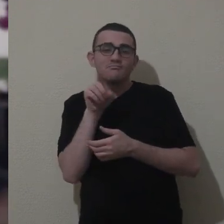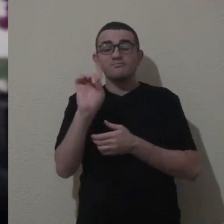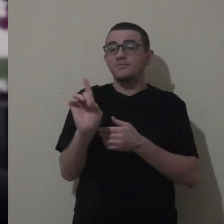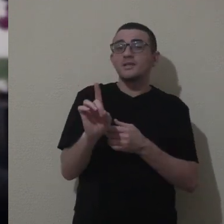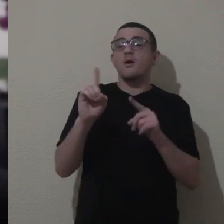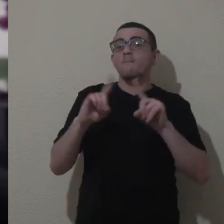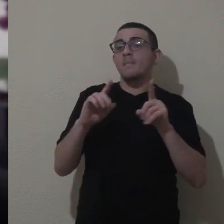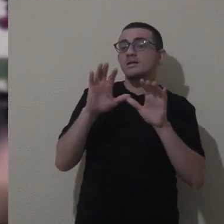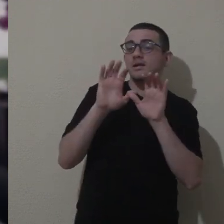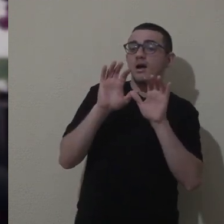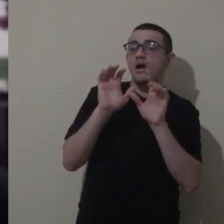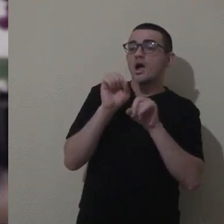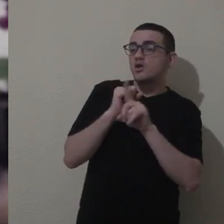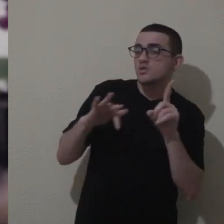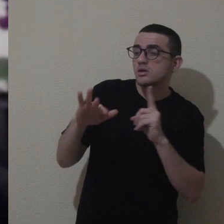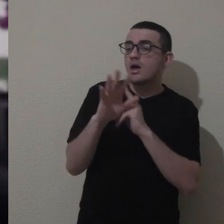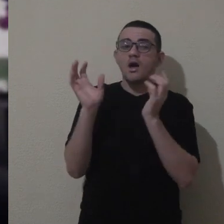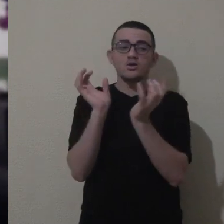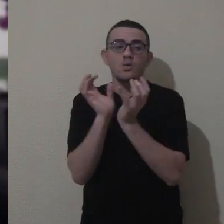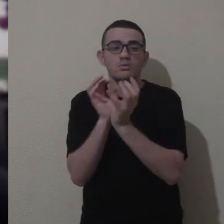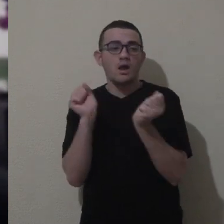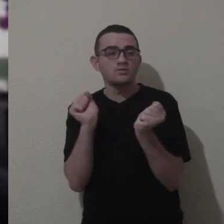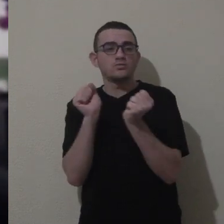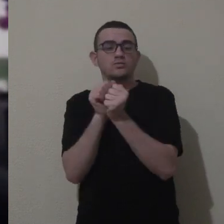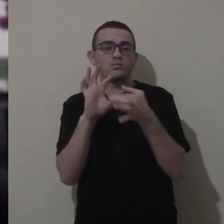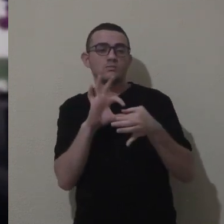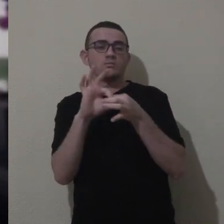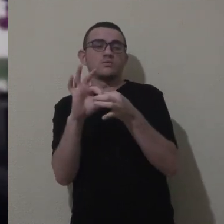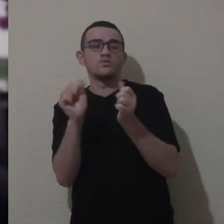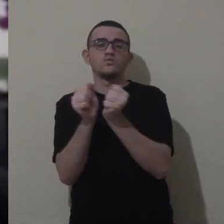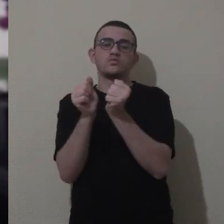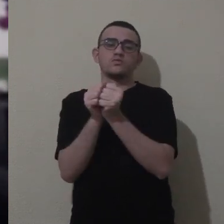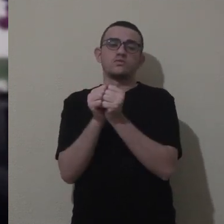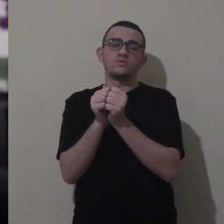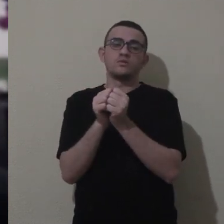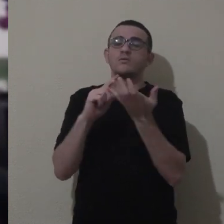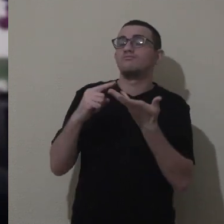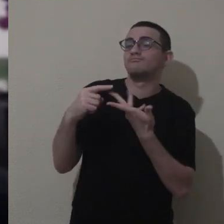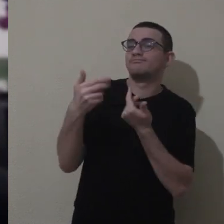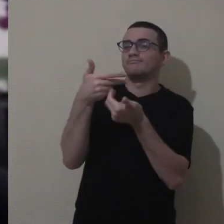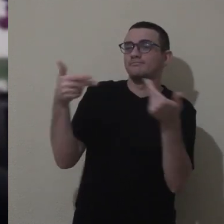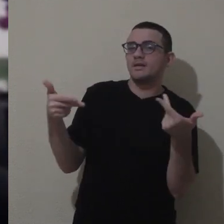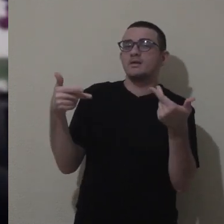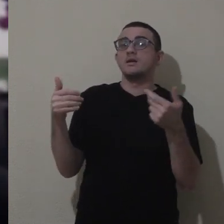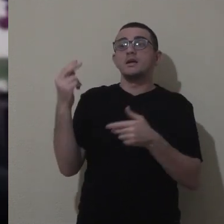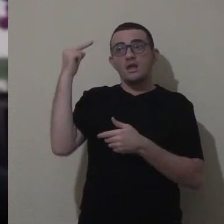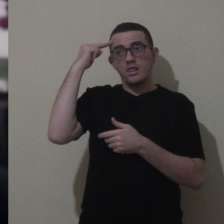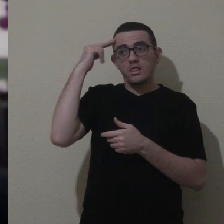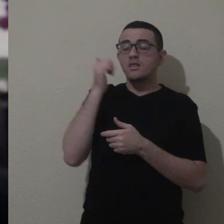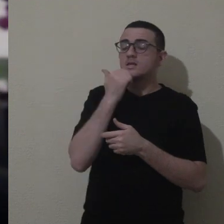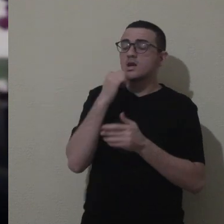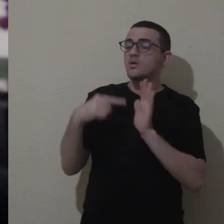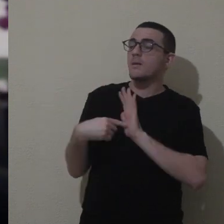é só ele, mas a comunidade, a sociedade precisa vir junto, né? Então, são vários elementos. E a neurociência